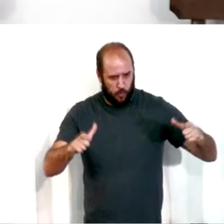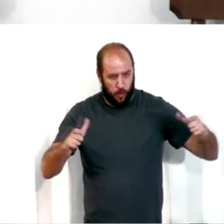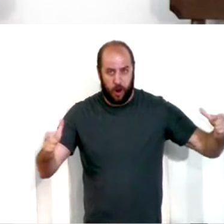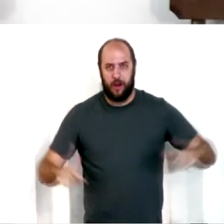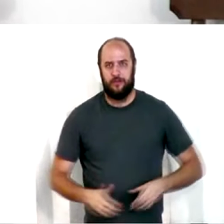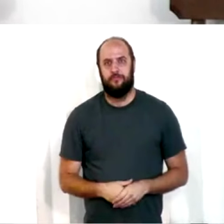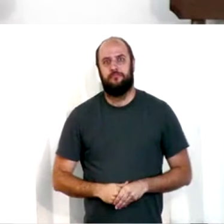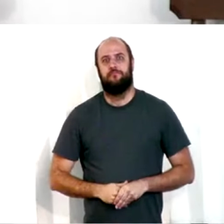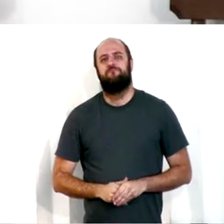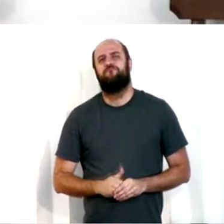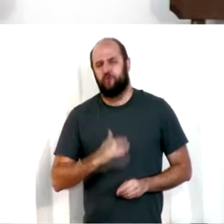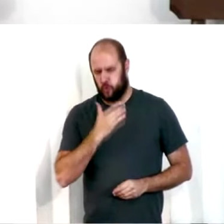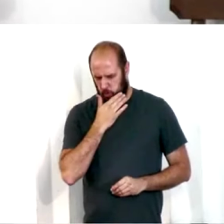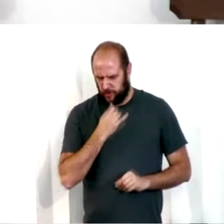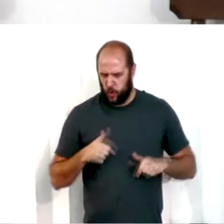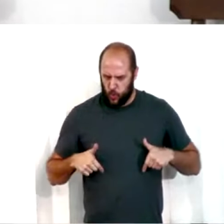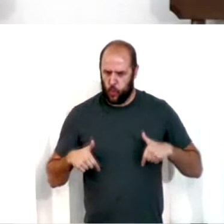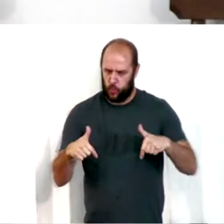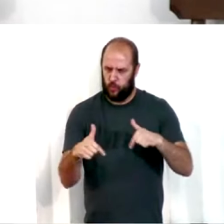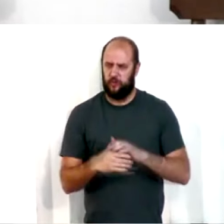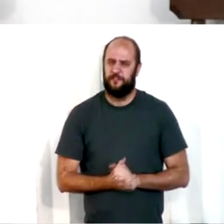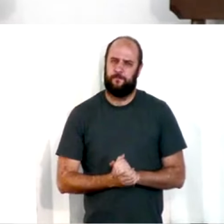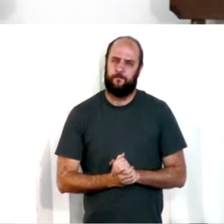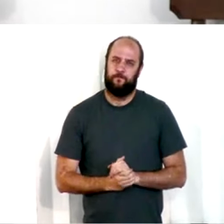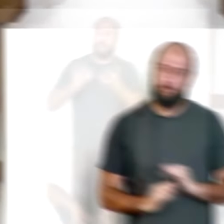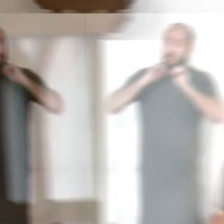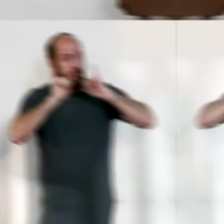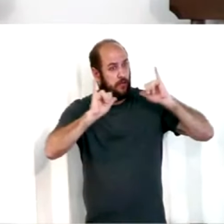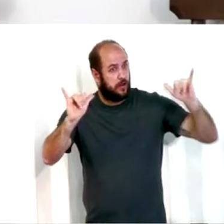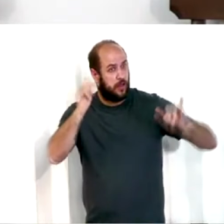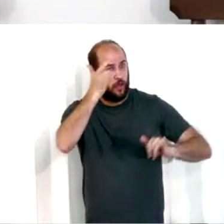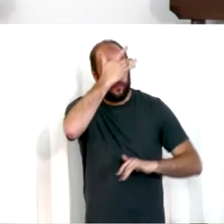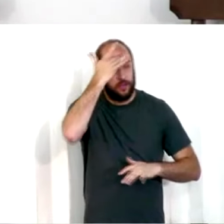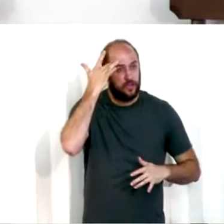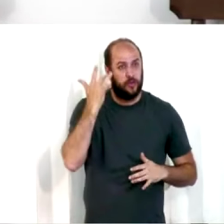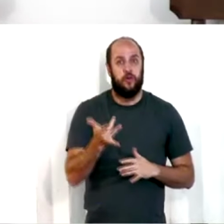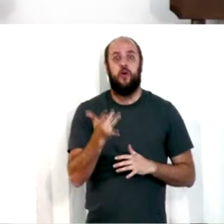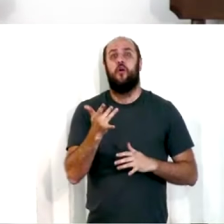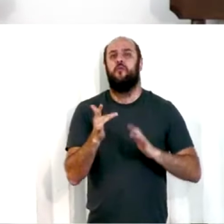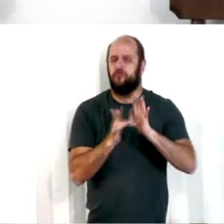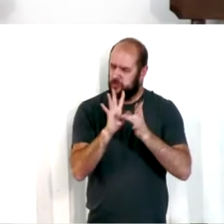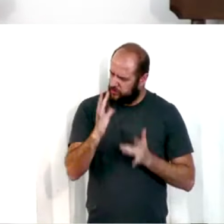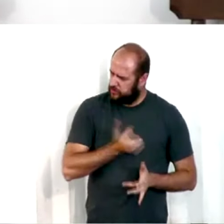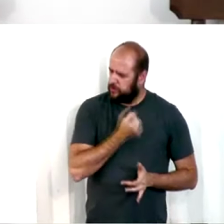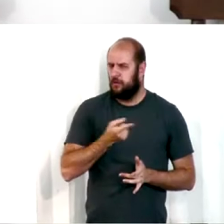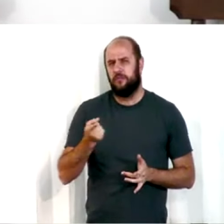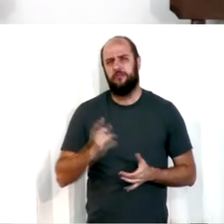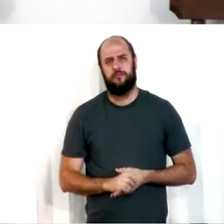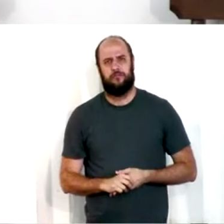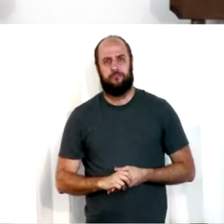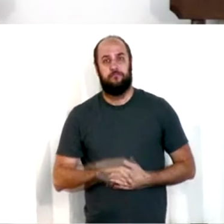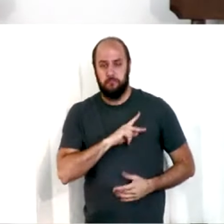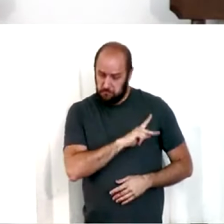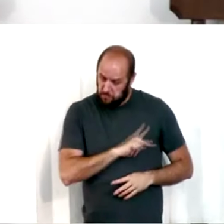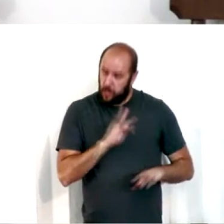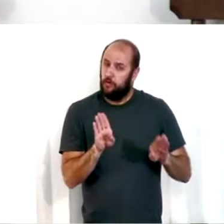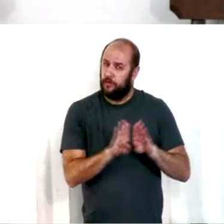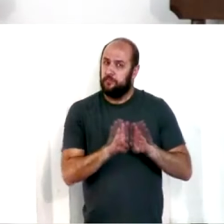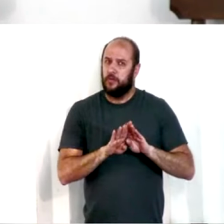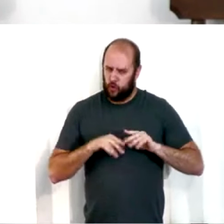Banks era um guerreiro. A igreja, Paulo, que escreveu a Epístola aos Colossenses, também era um